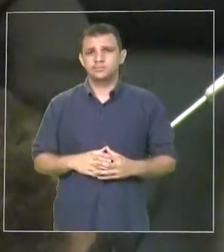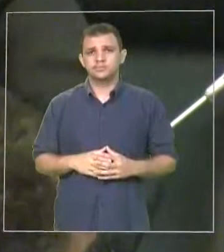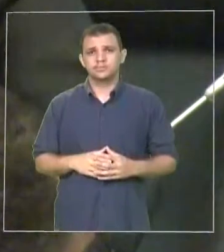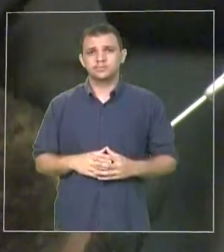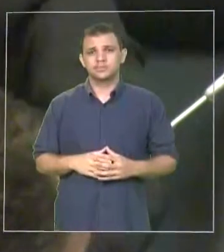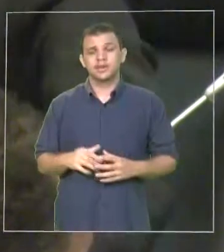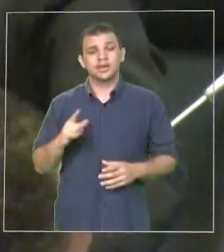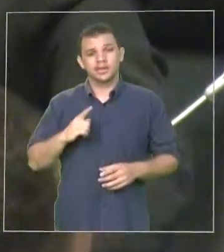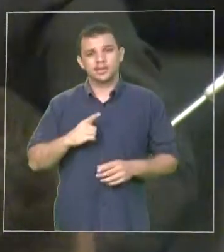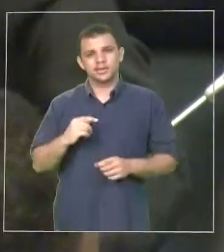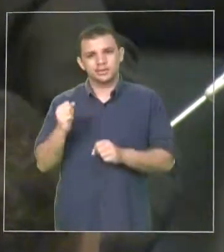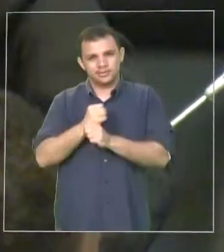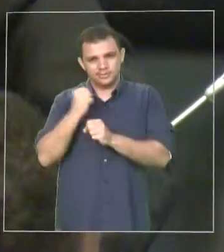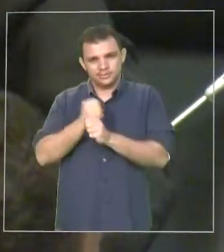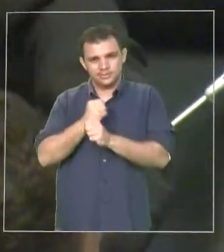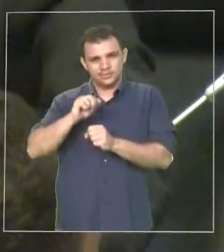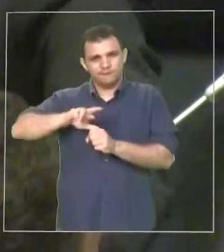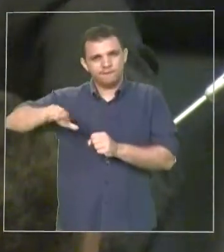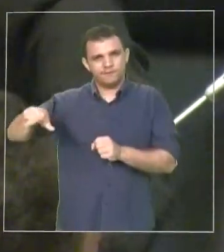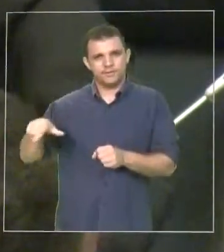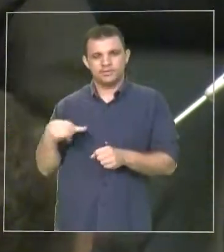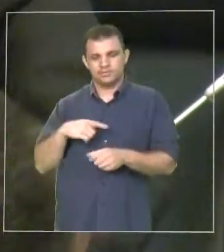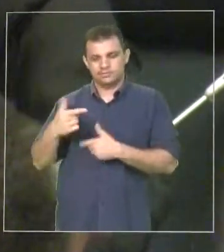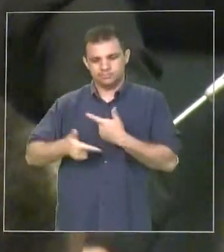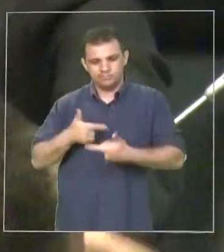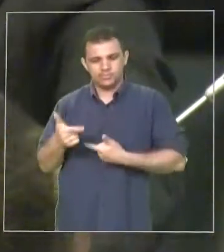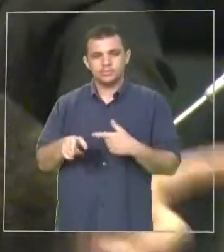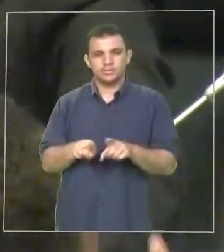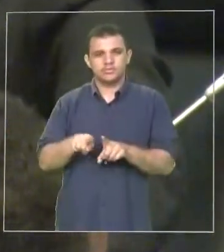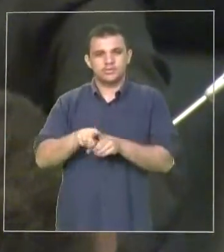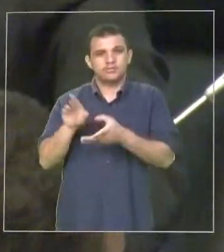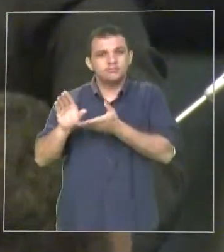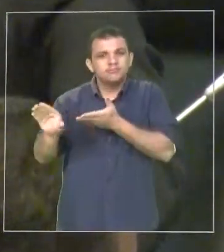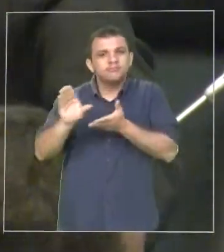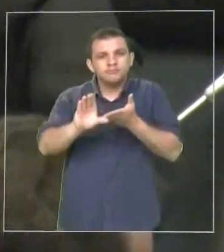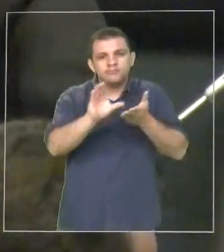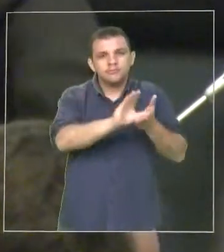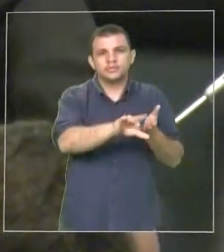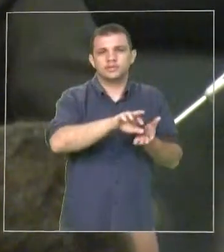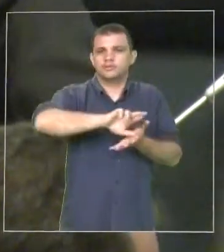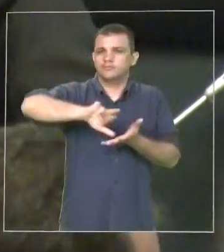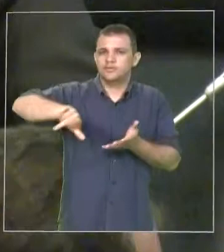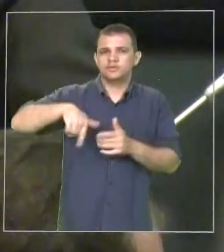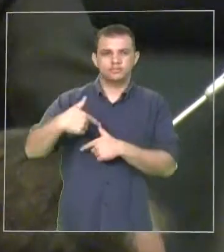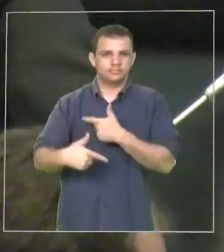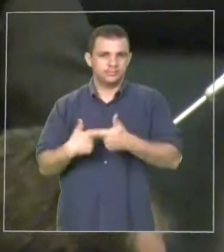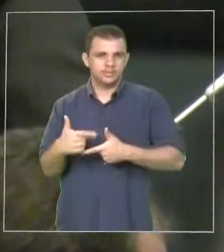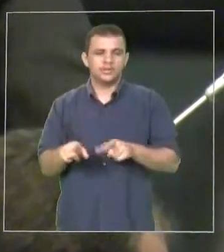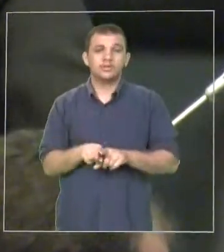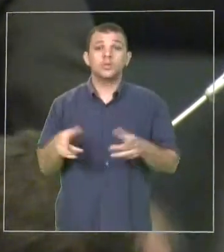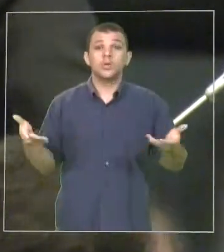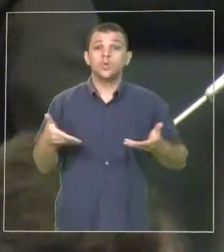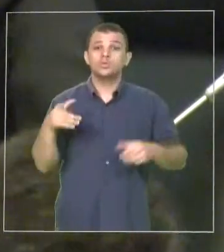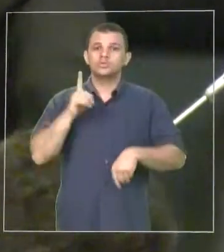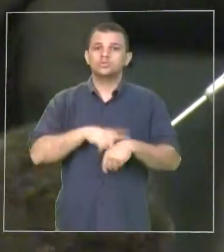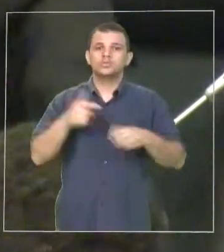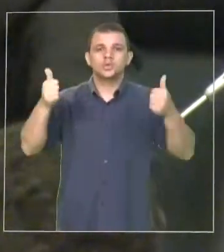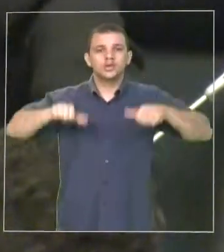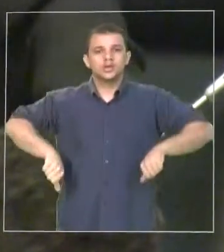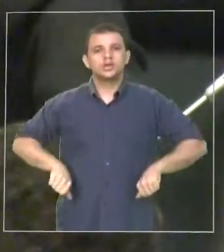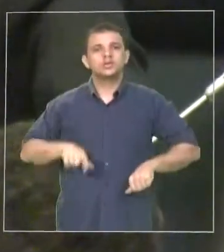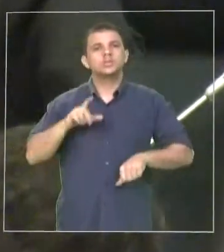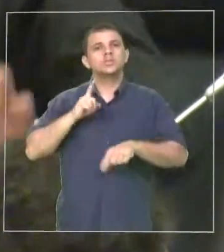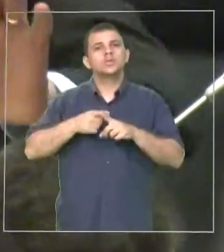As obras que têm sido feitas, os investimentos sido feitos, no momento de crise em que os estados do